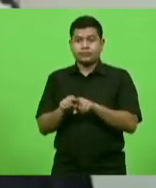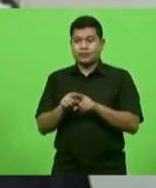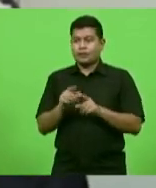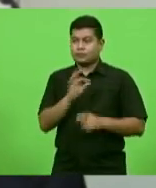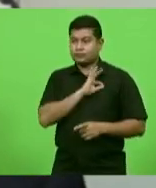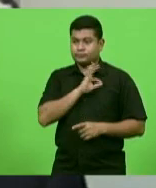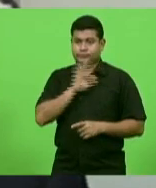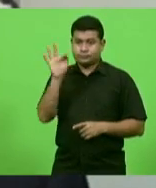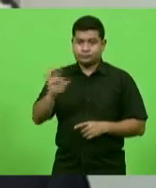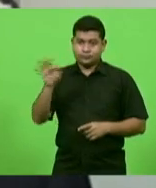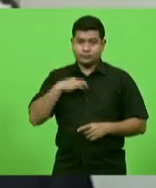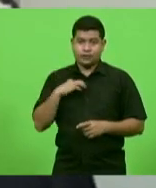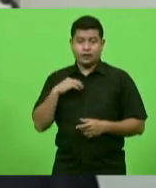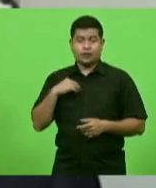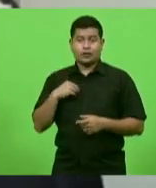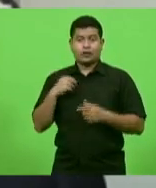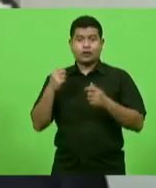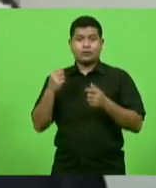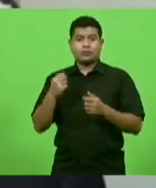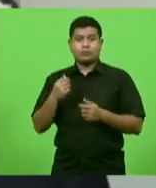ausência de participação